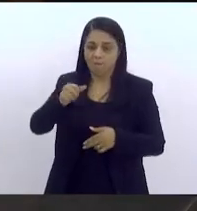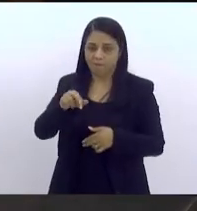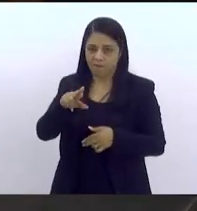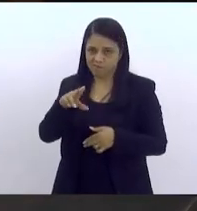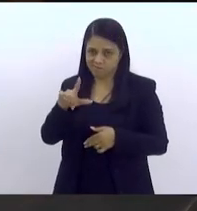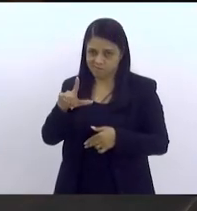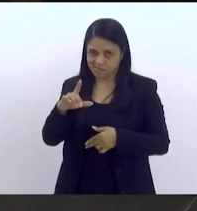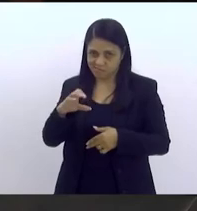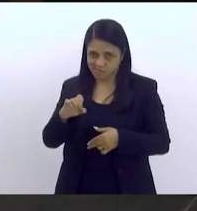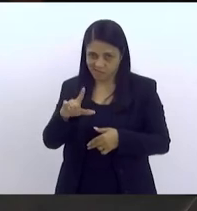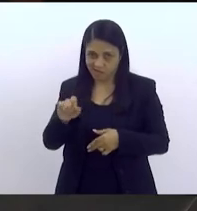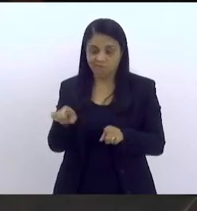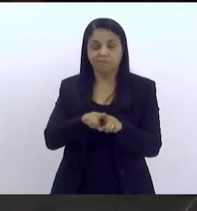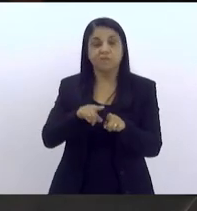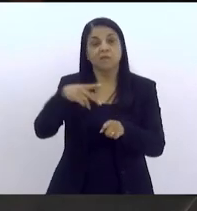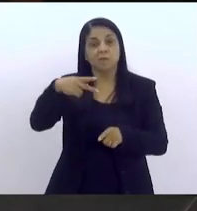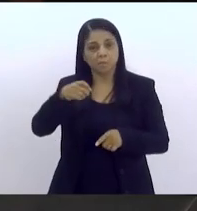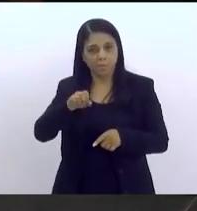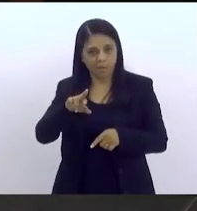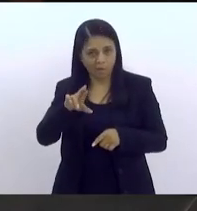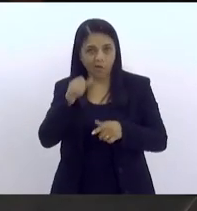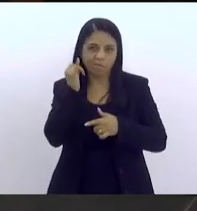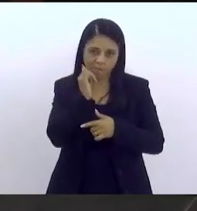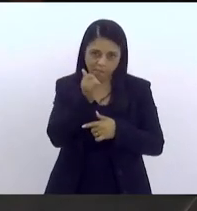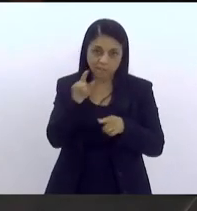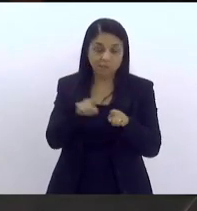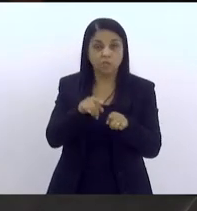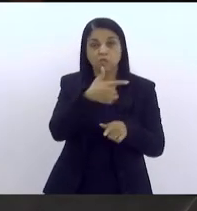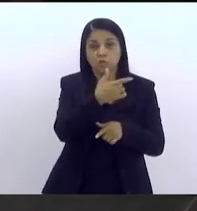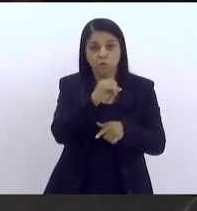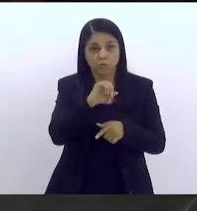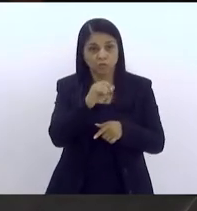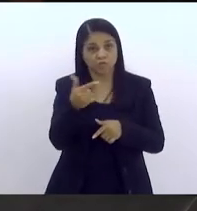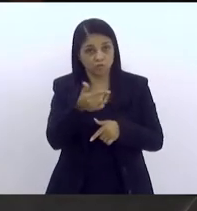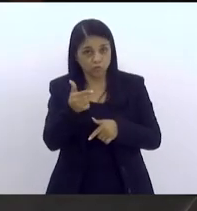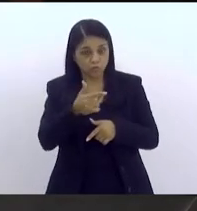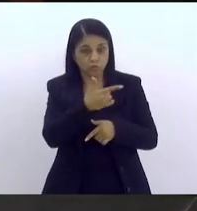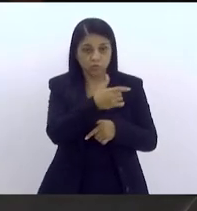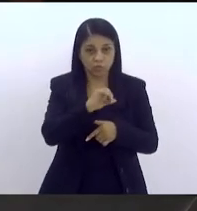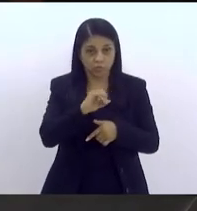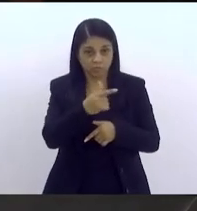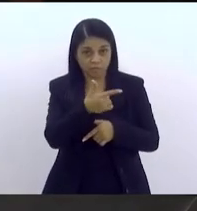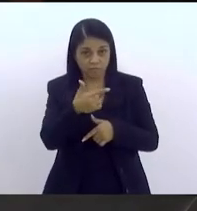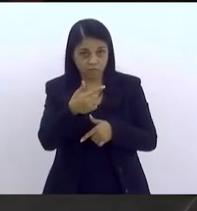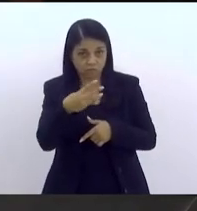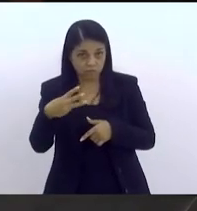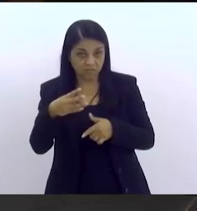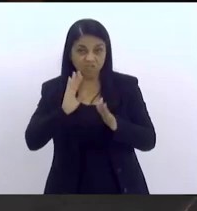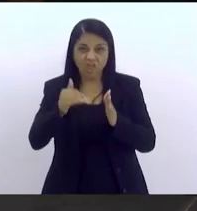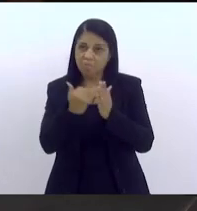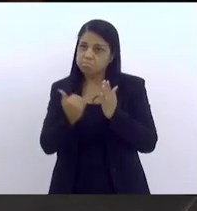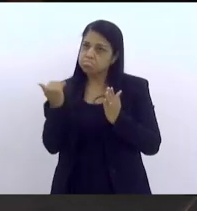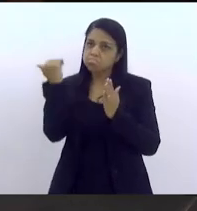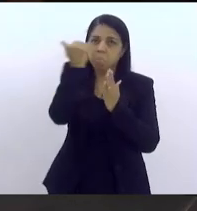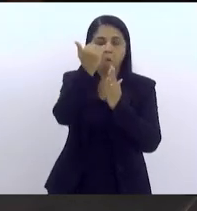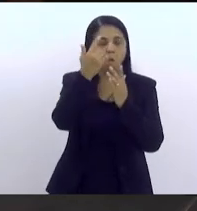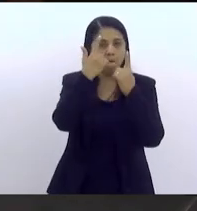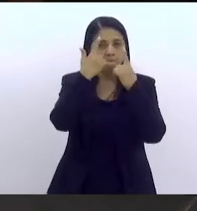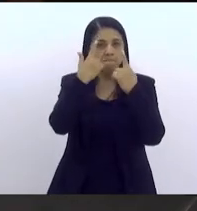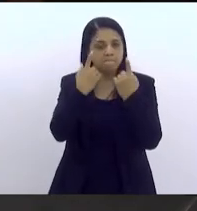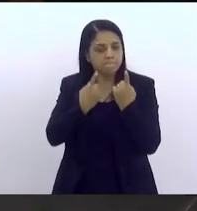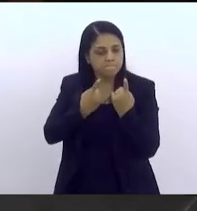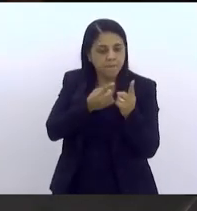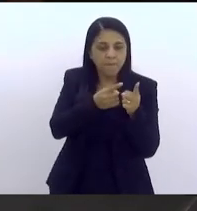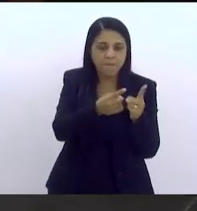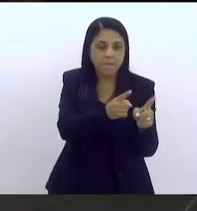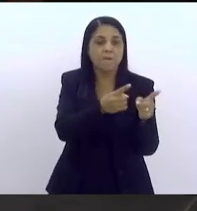trouxeram 2022 e 2023 já superam o número de ataques contra as escolas ocorridas ocorridas